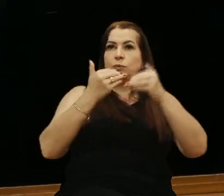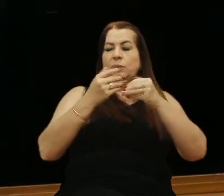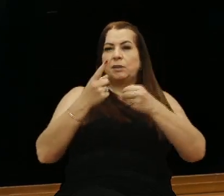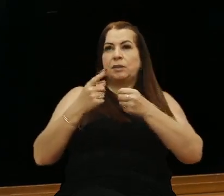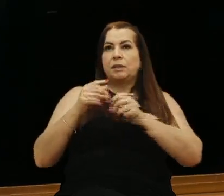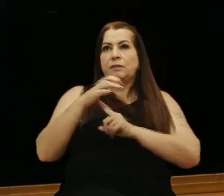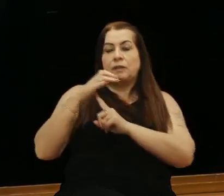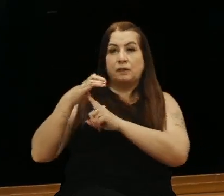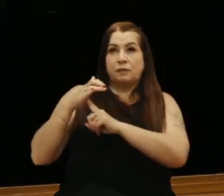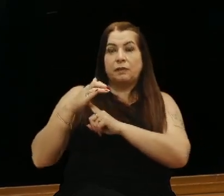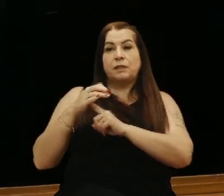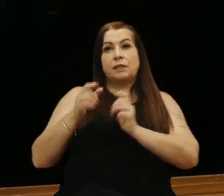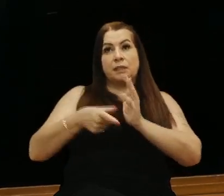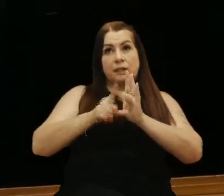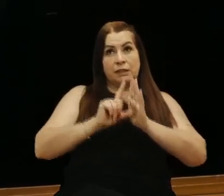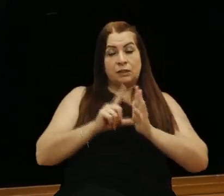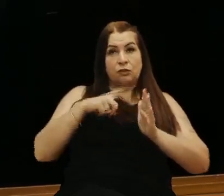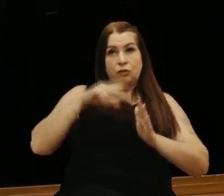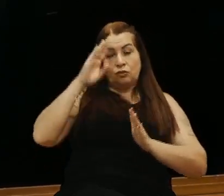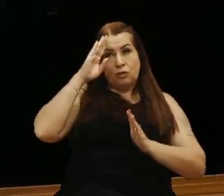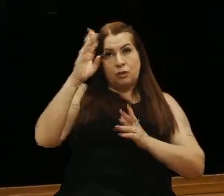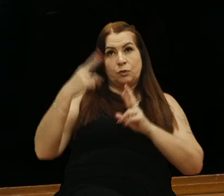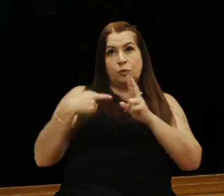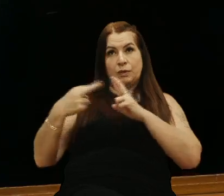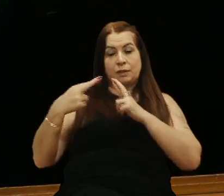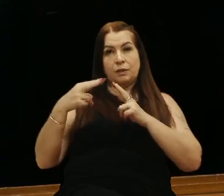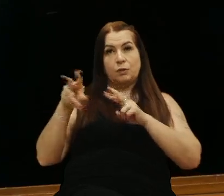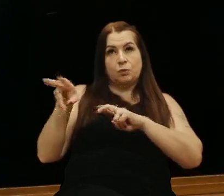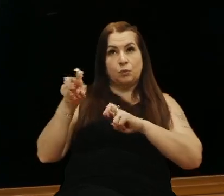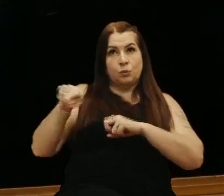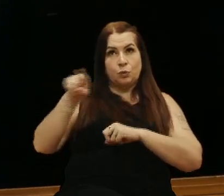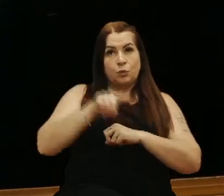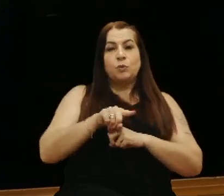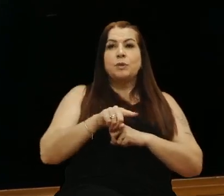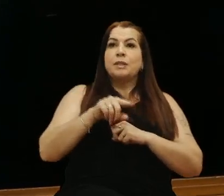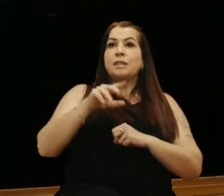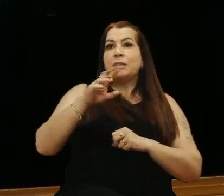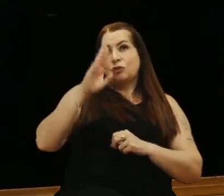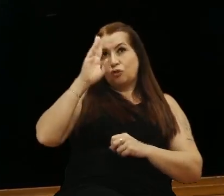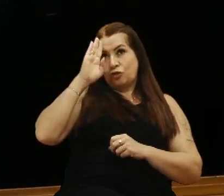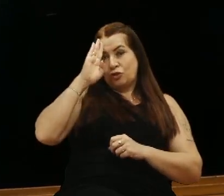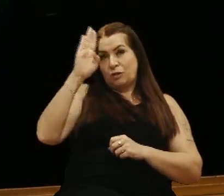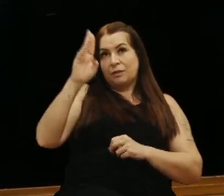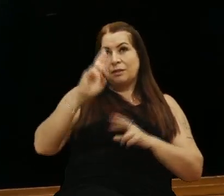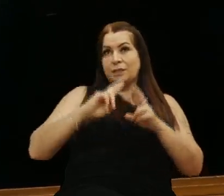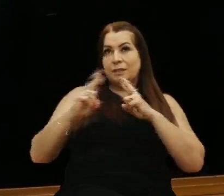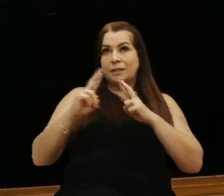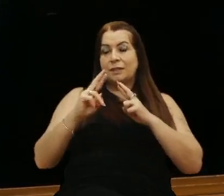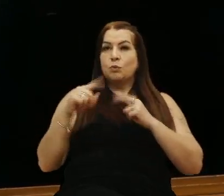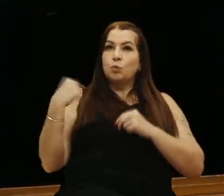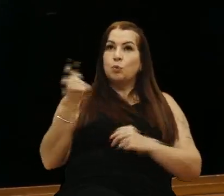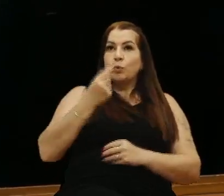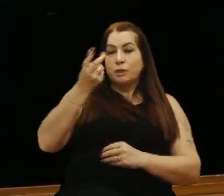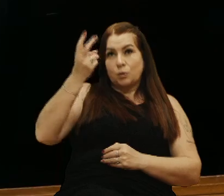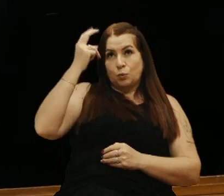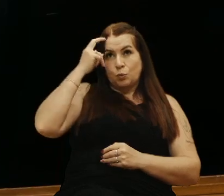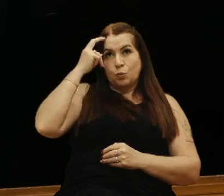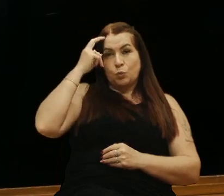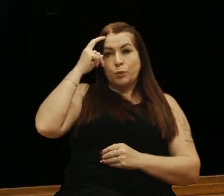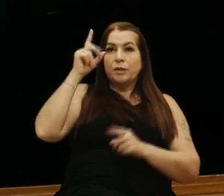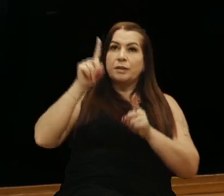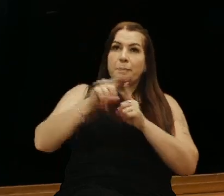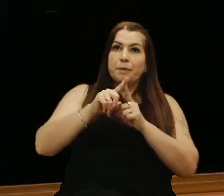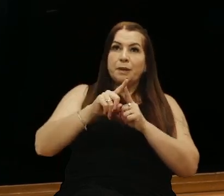dessas feiras, que anteriormente tinham direta relação com o agricultor, mas hoje tem direta relação com a nossa cultura e com a